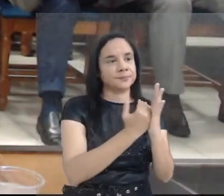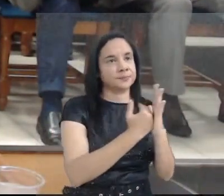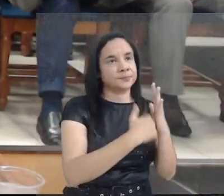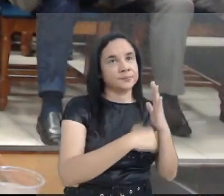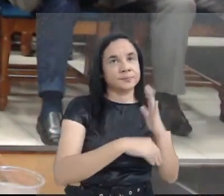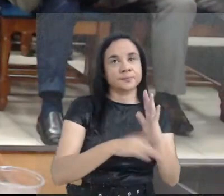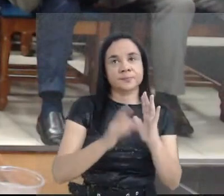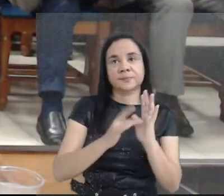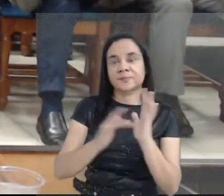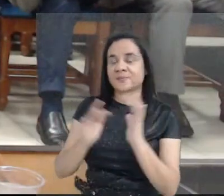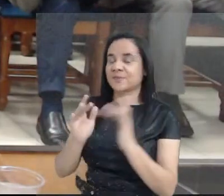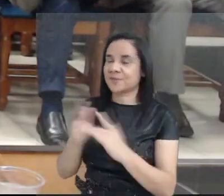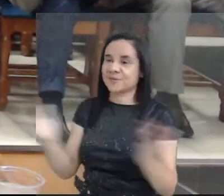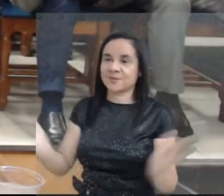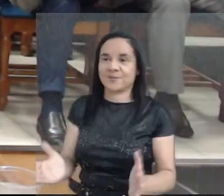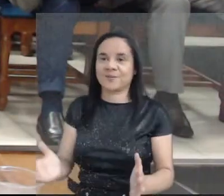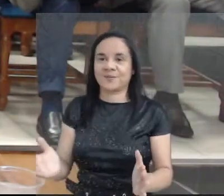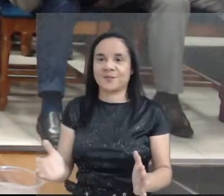Jesus vence a morte.